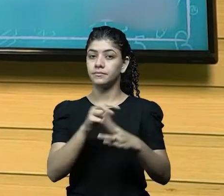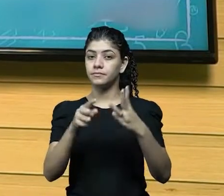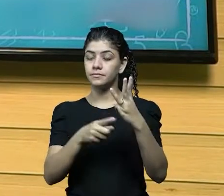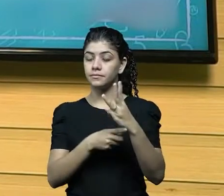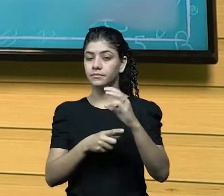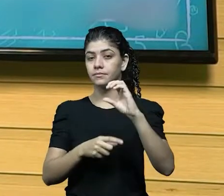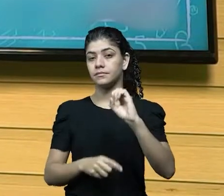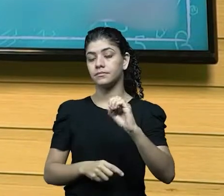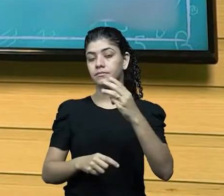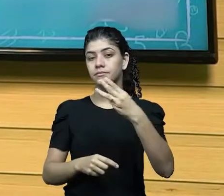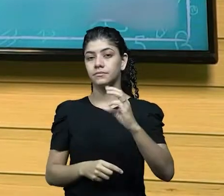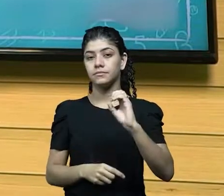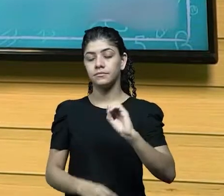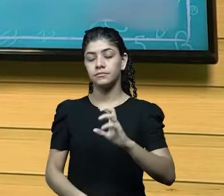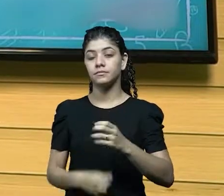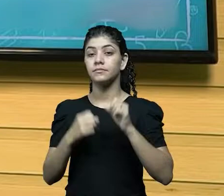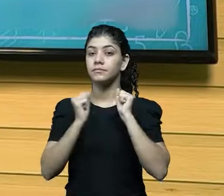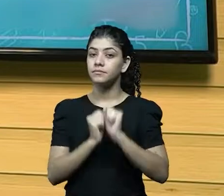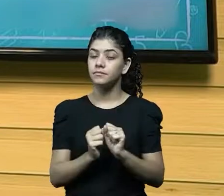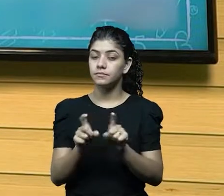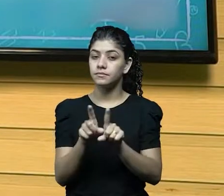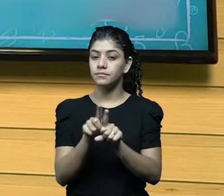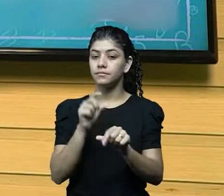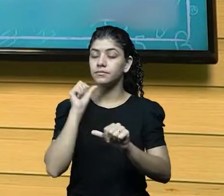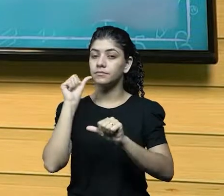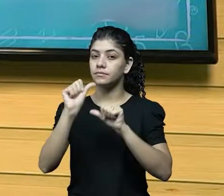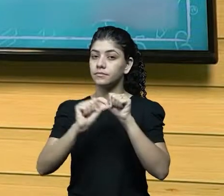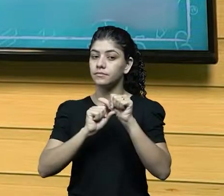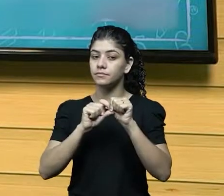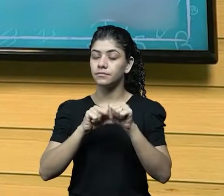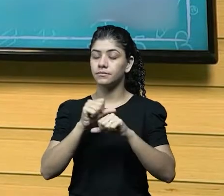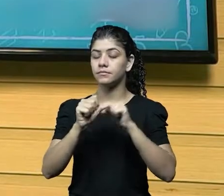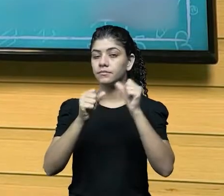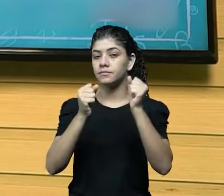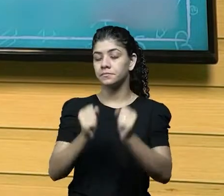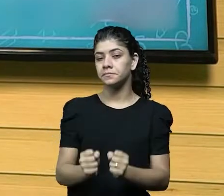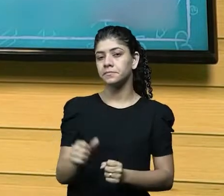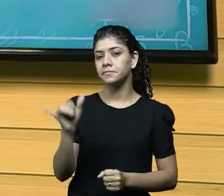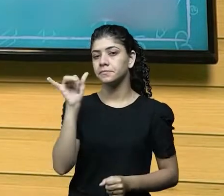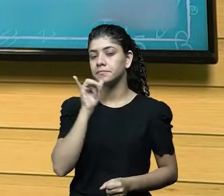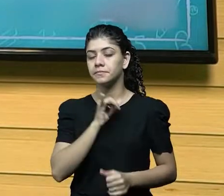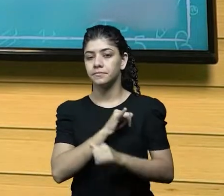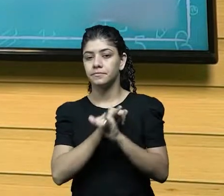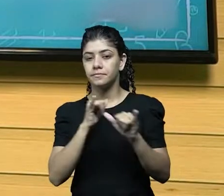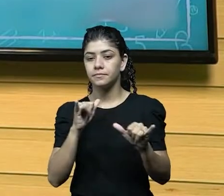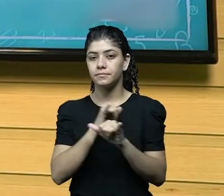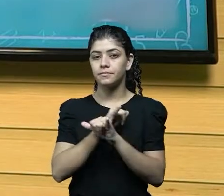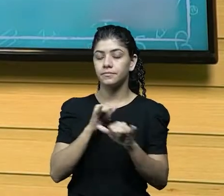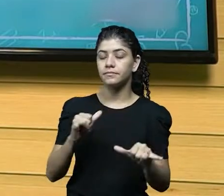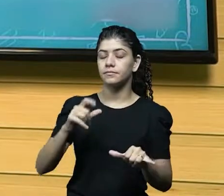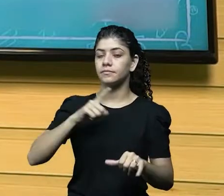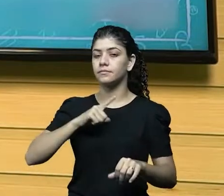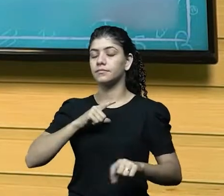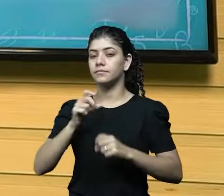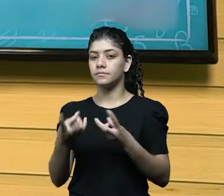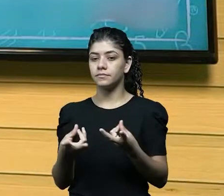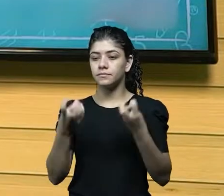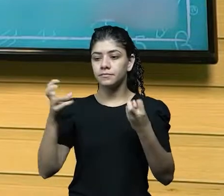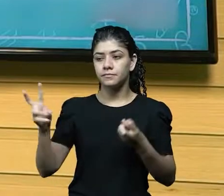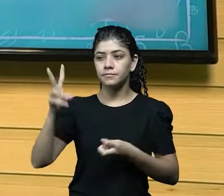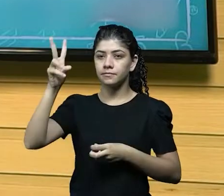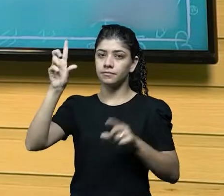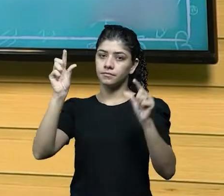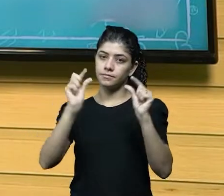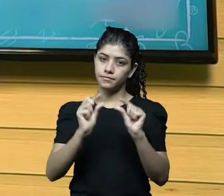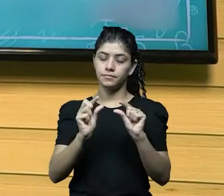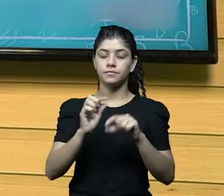30. Só que aí pode haver sim esta variação. E aí vocês podem observar que são valores realmente muito pequenos, na